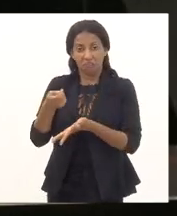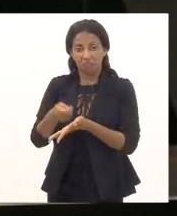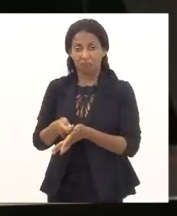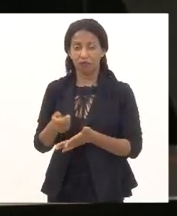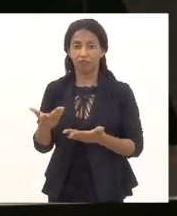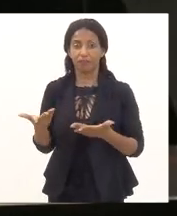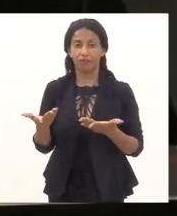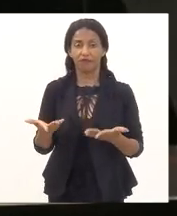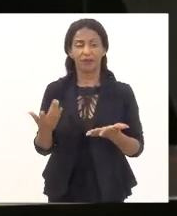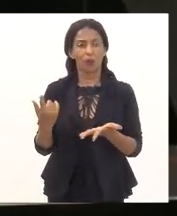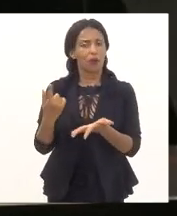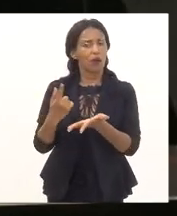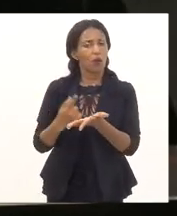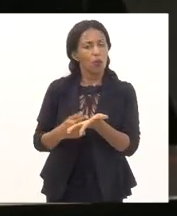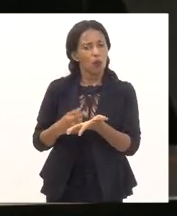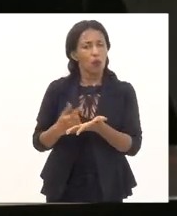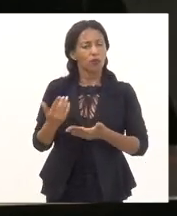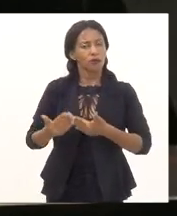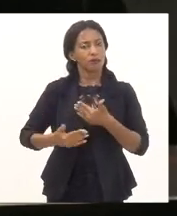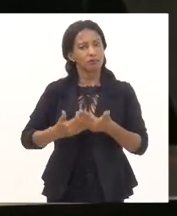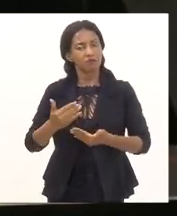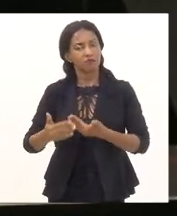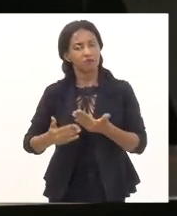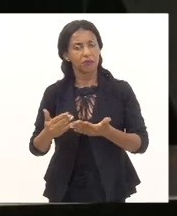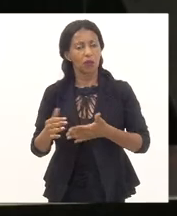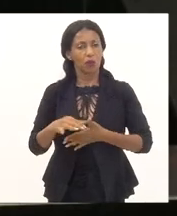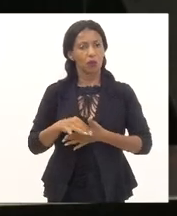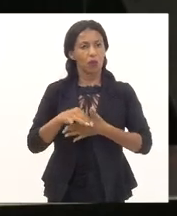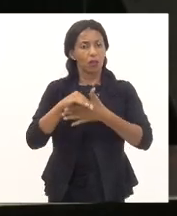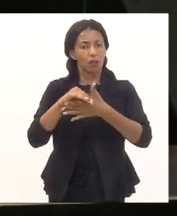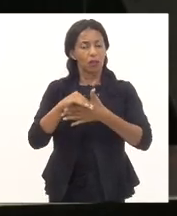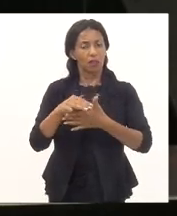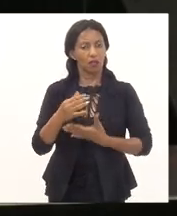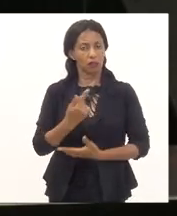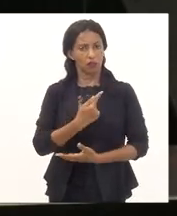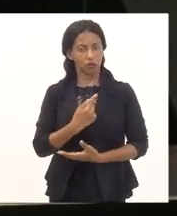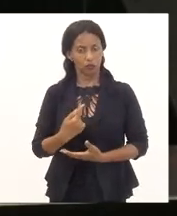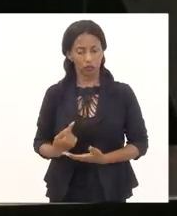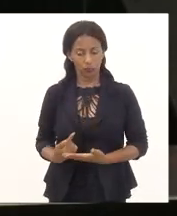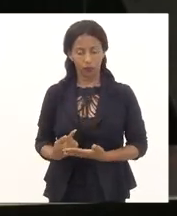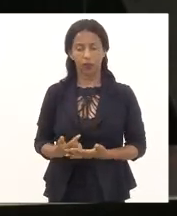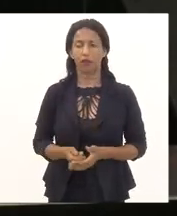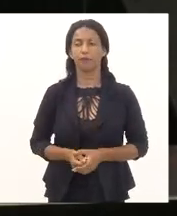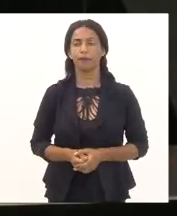então, um acordo de procedimento com a liderança do governo